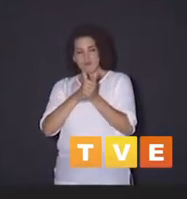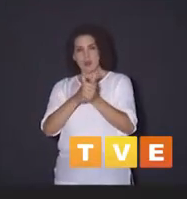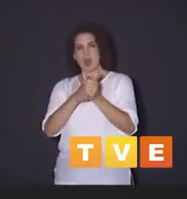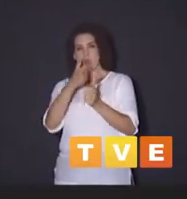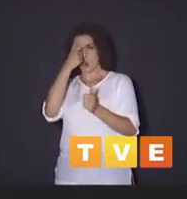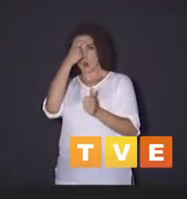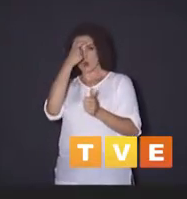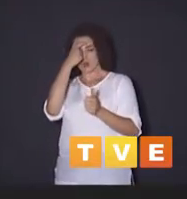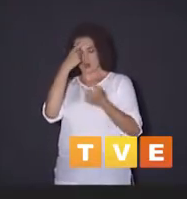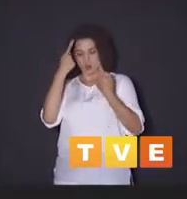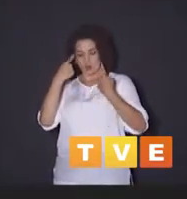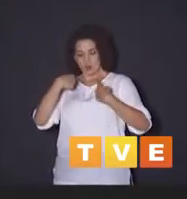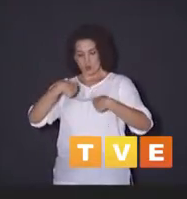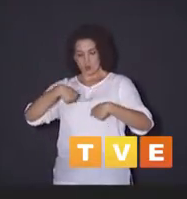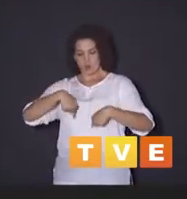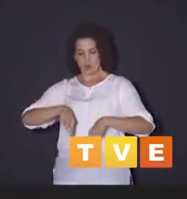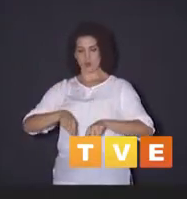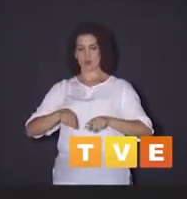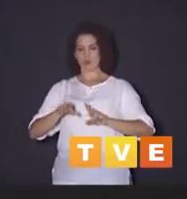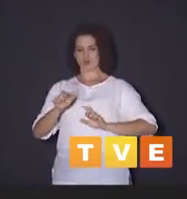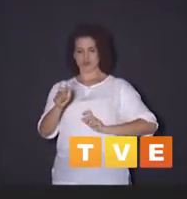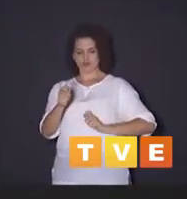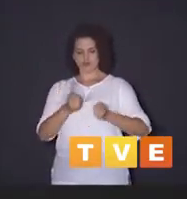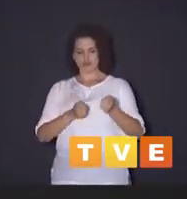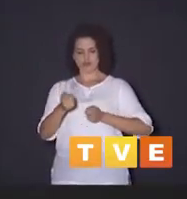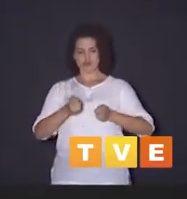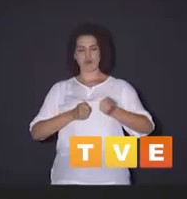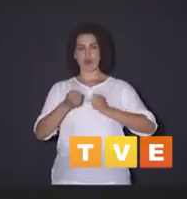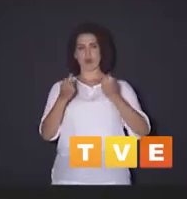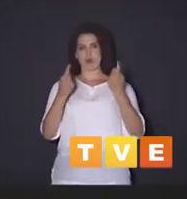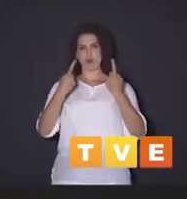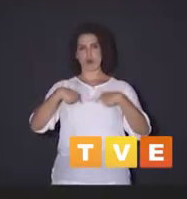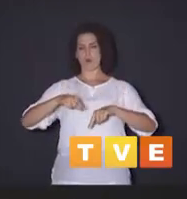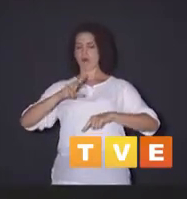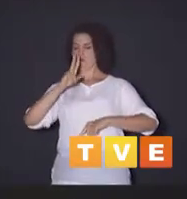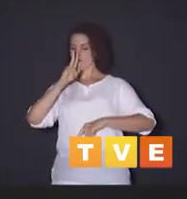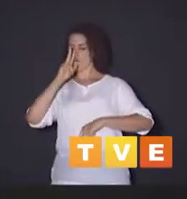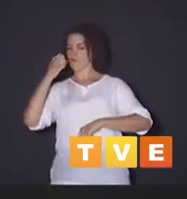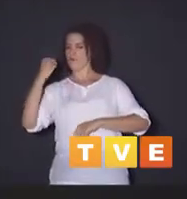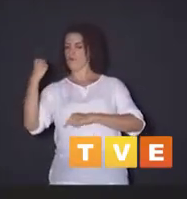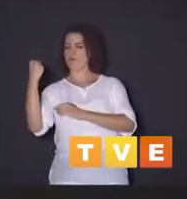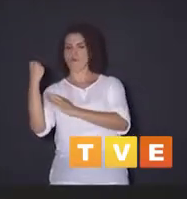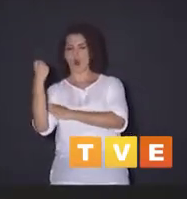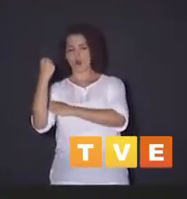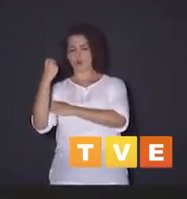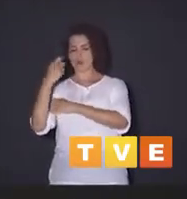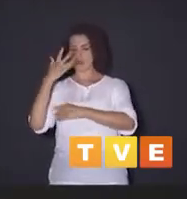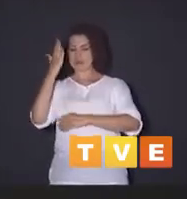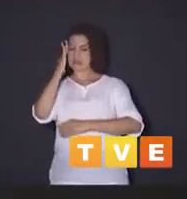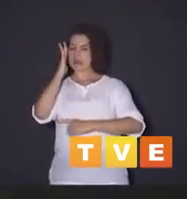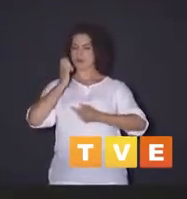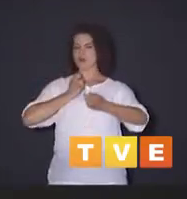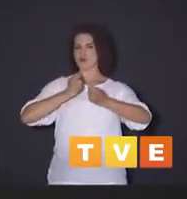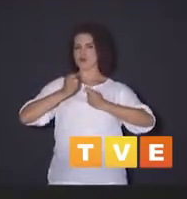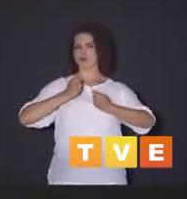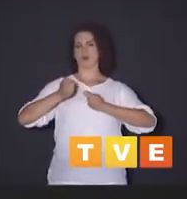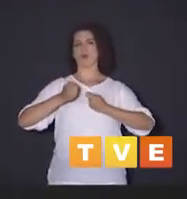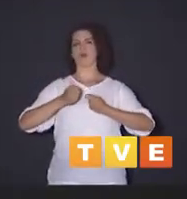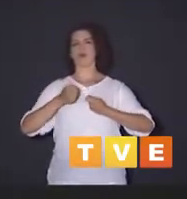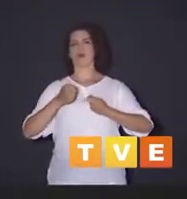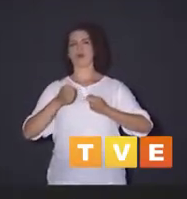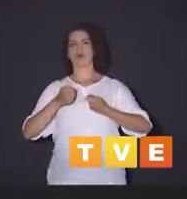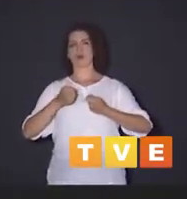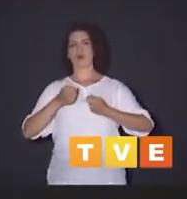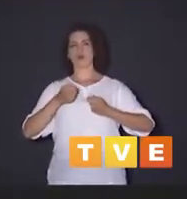controle do corpo o controle dessa fosca de repente pode surgir de uma ação